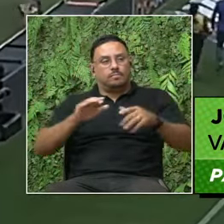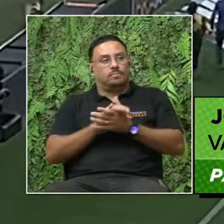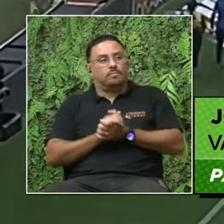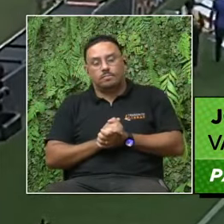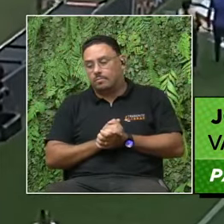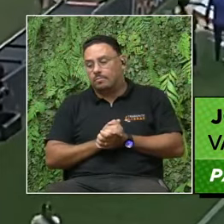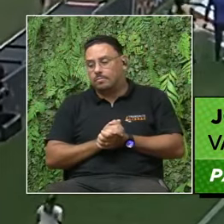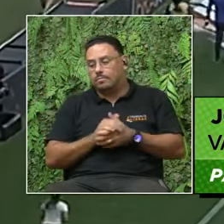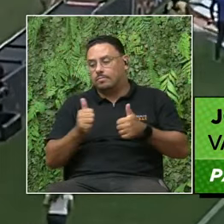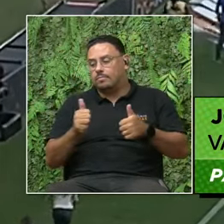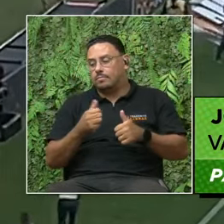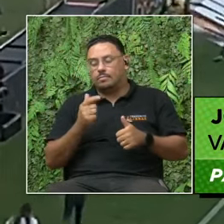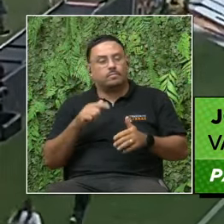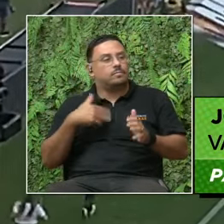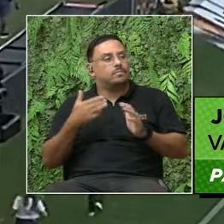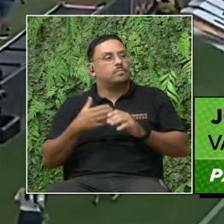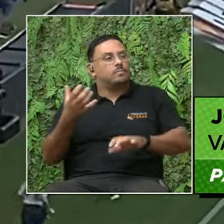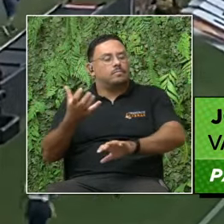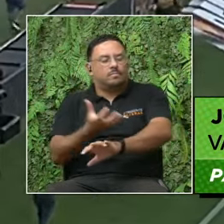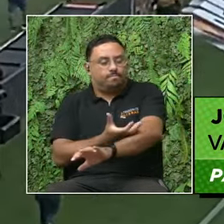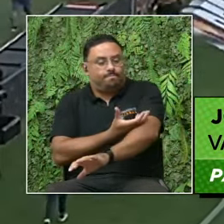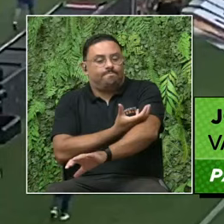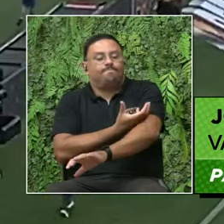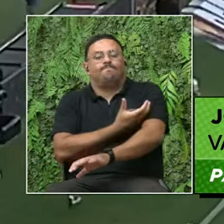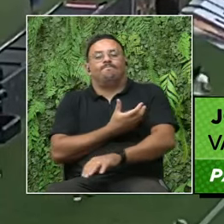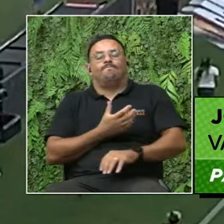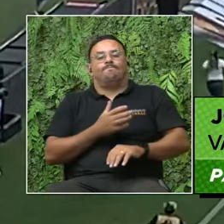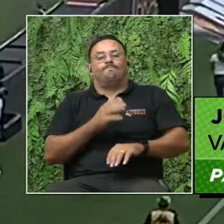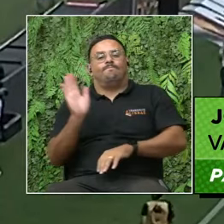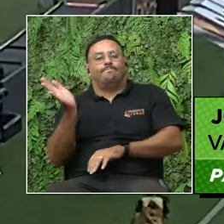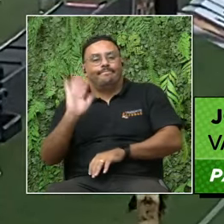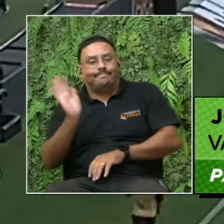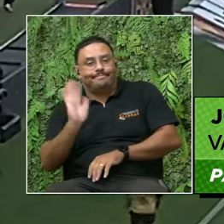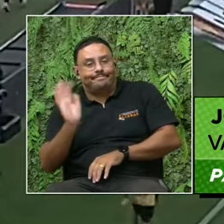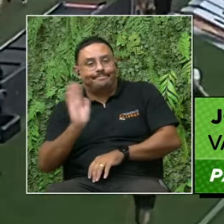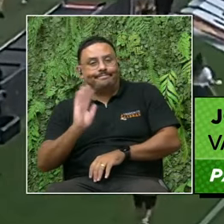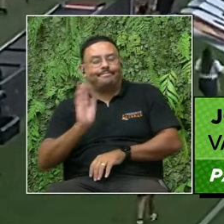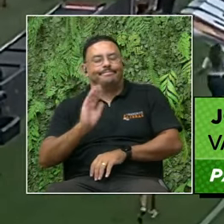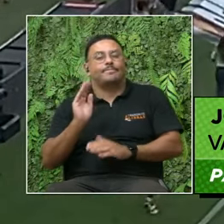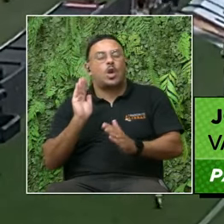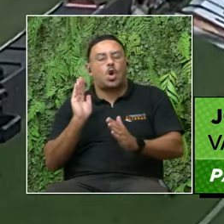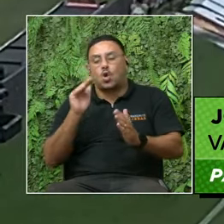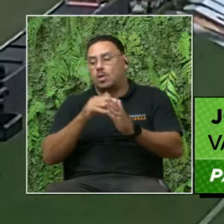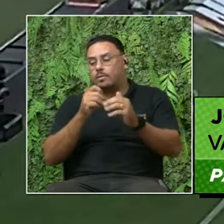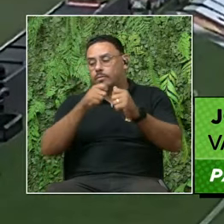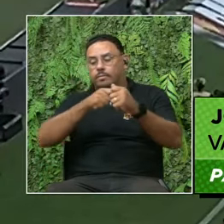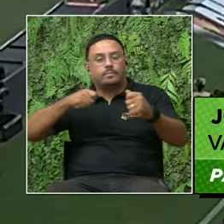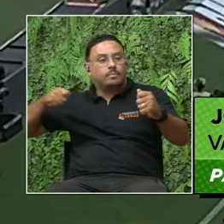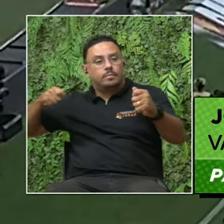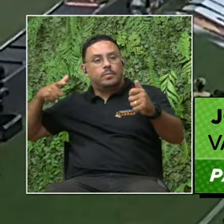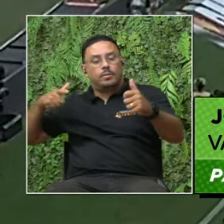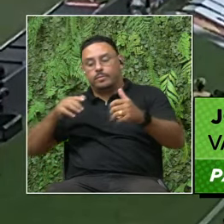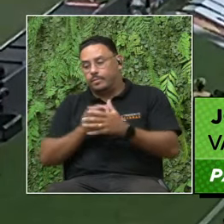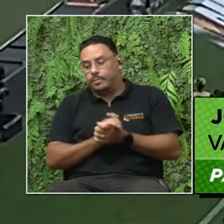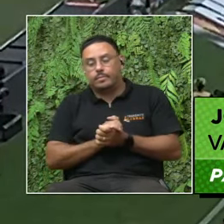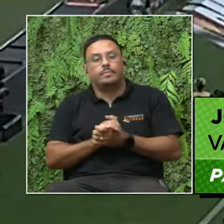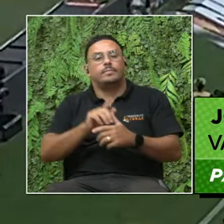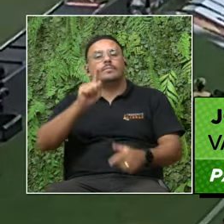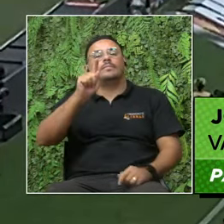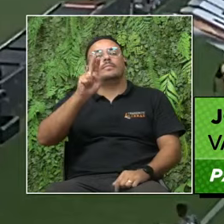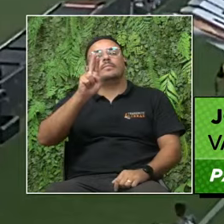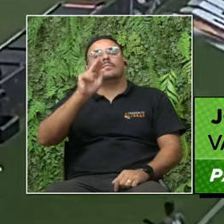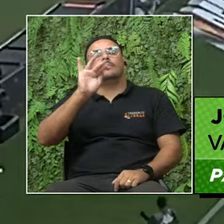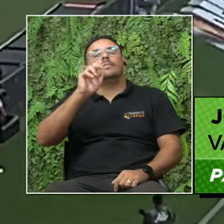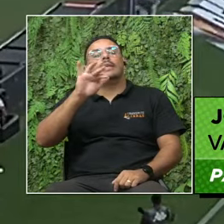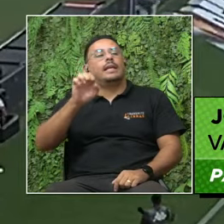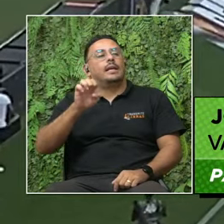Gilberto estamos muita emoção a despedida do Marcelo Moreno A Última flechada ó meão tá chorando hein Guilherme Melo vai as